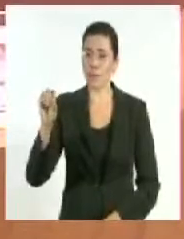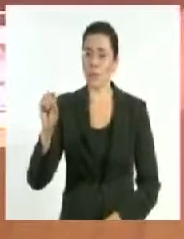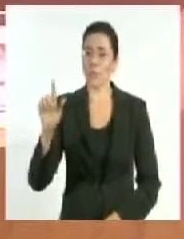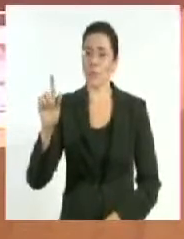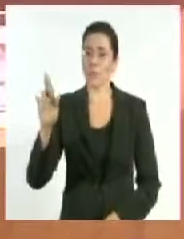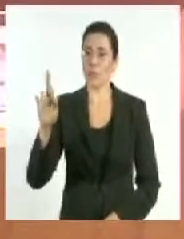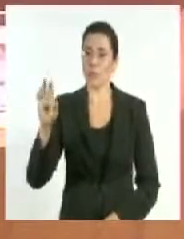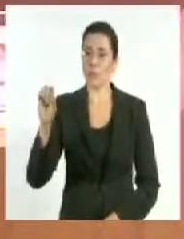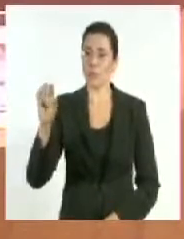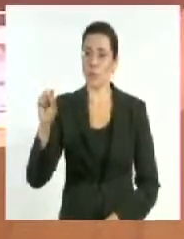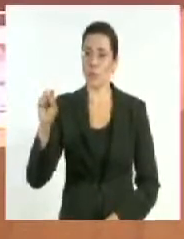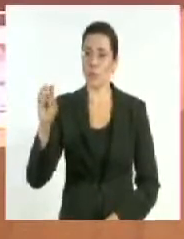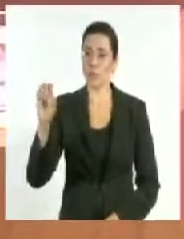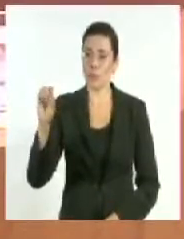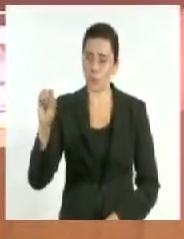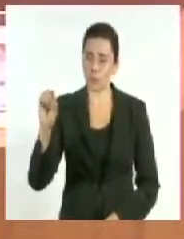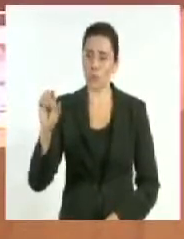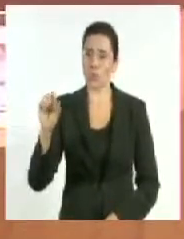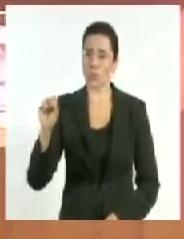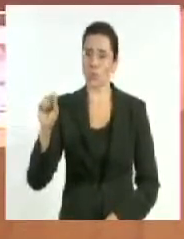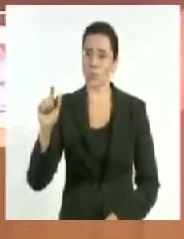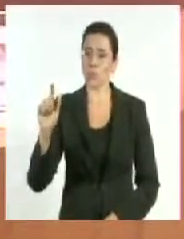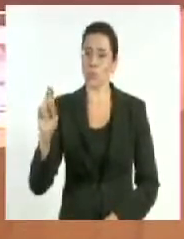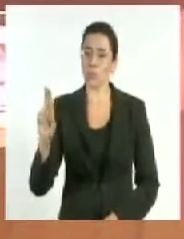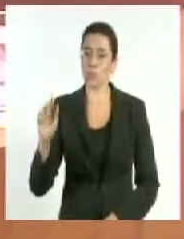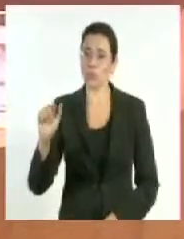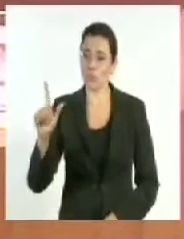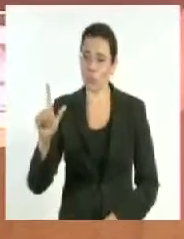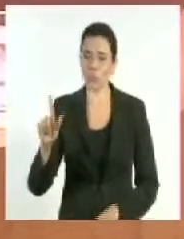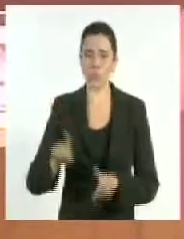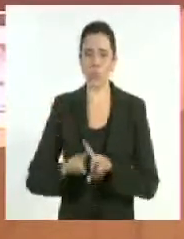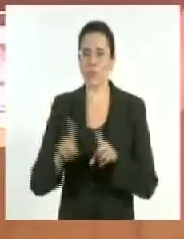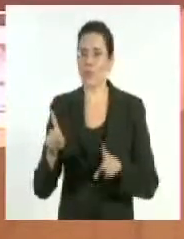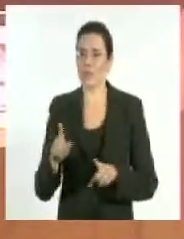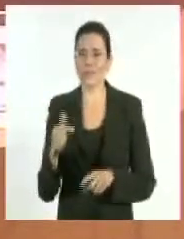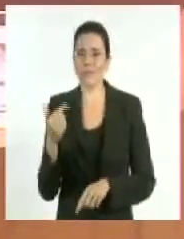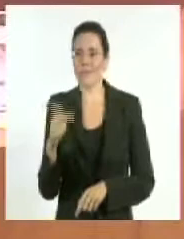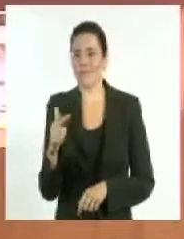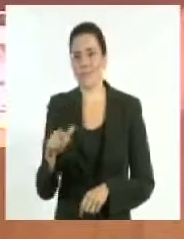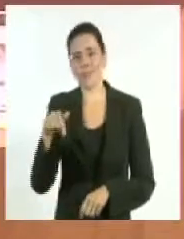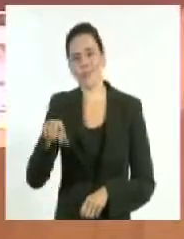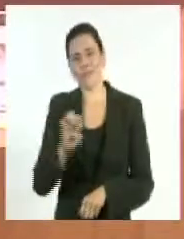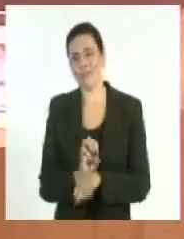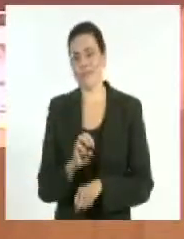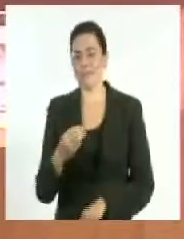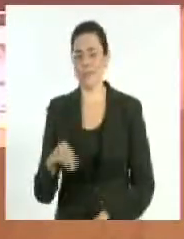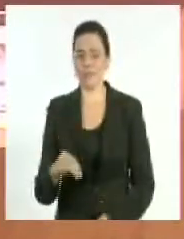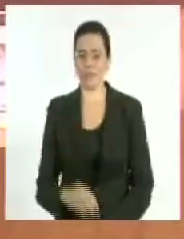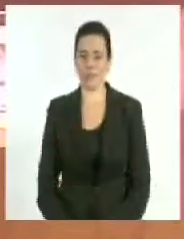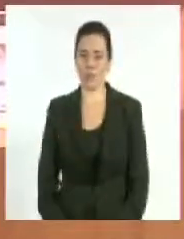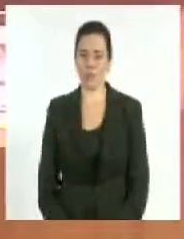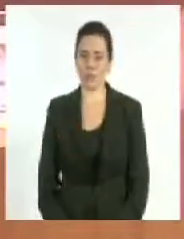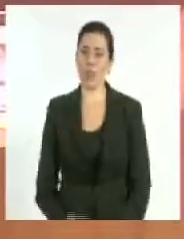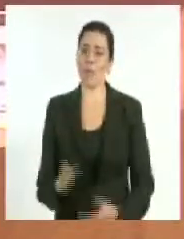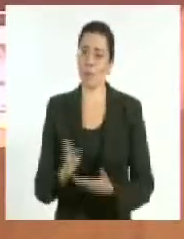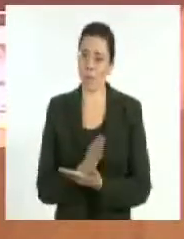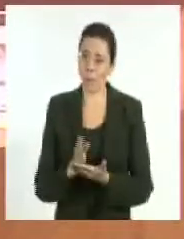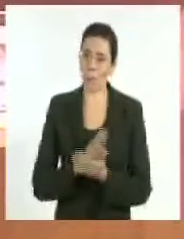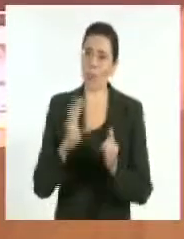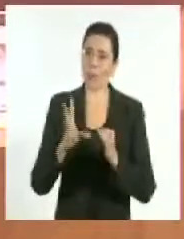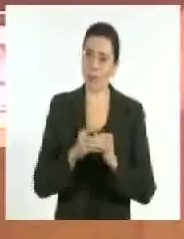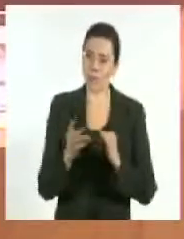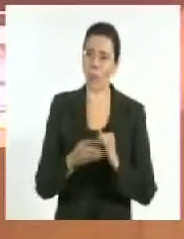gerar receitas até 100 milhões de reais por ano. Então, são receitas que podem melhorar as políticas públicas do nosso